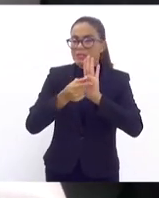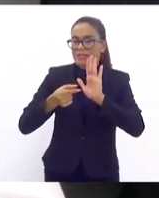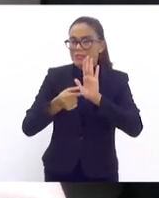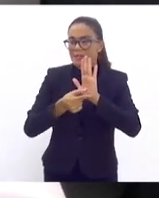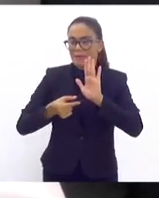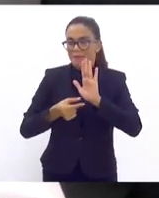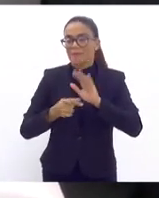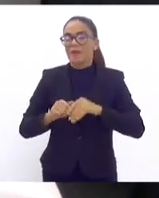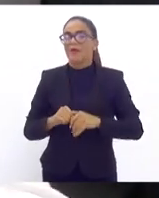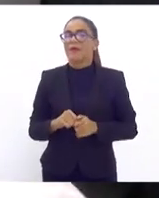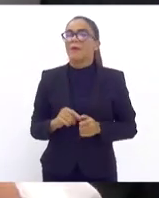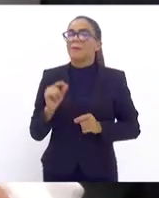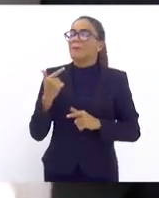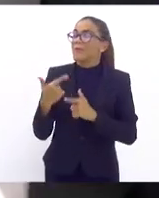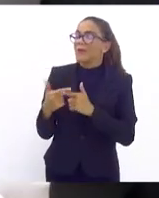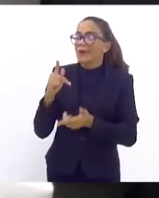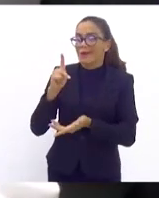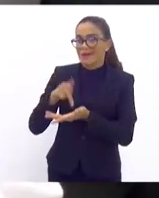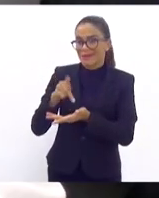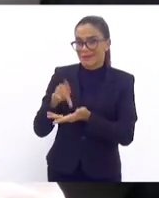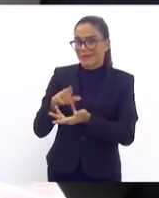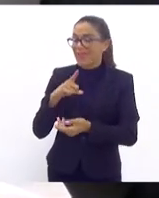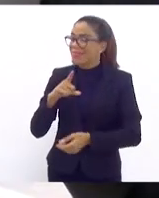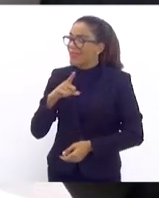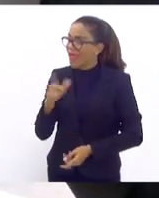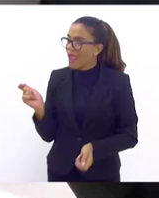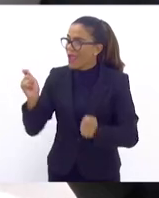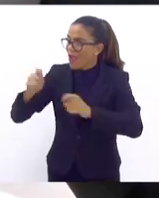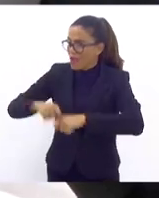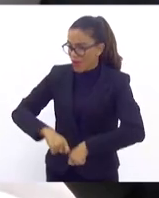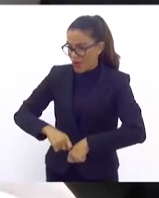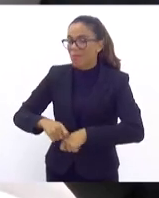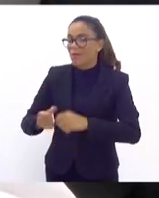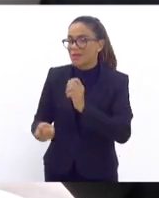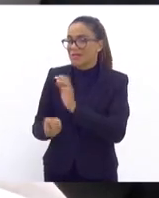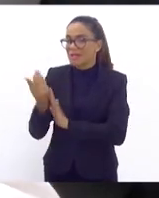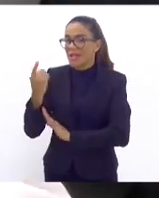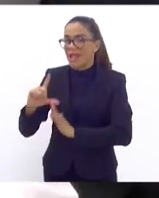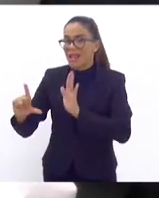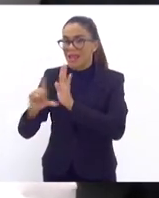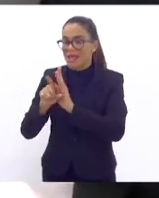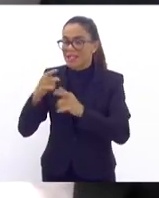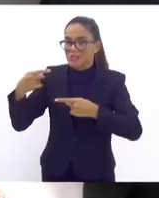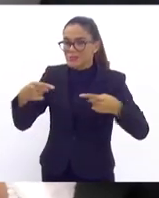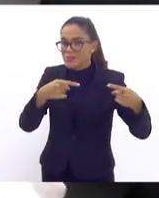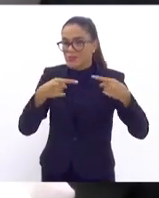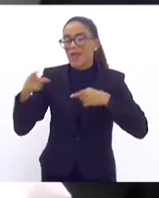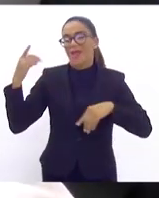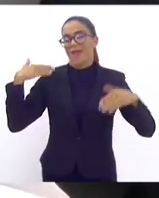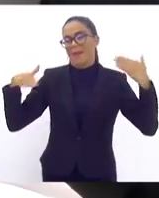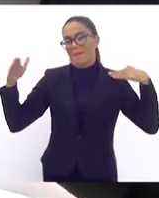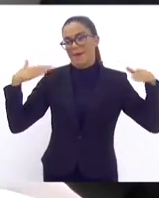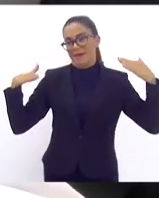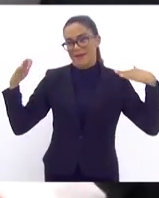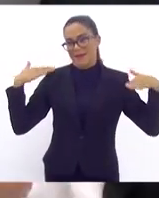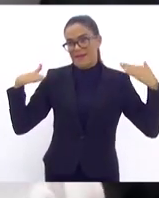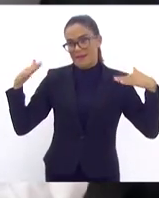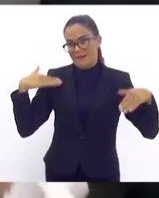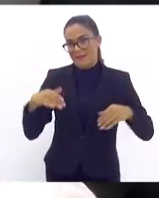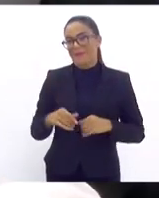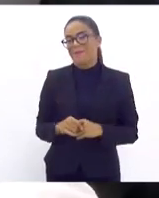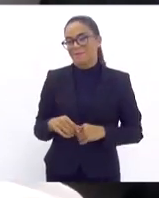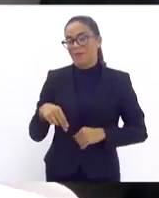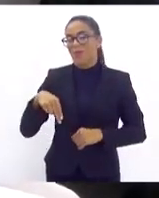técnica, porque, na verdade, quem tem competência para legislar sobre essas questões é a Marinha do Brasil, através de Norman.